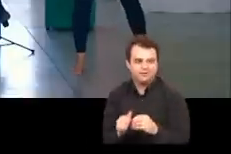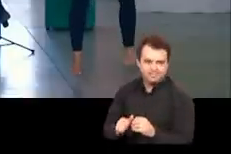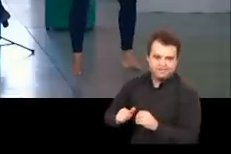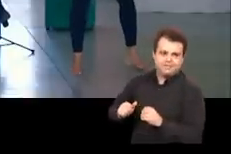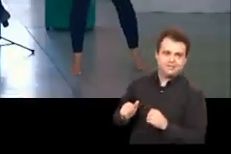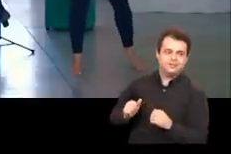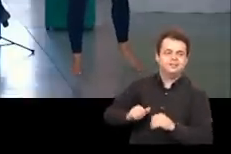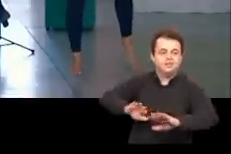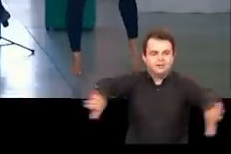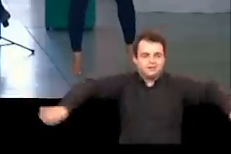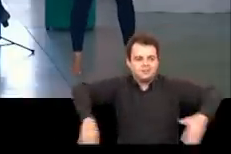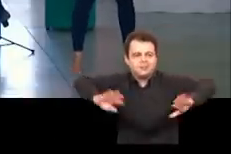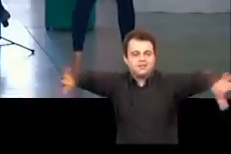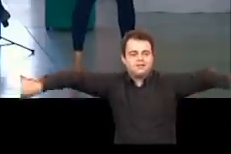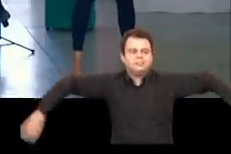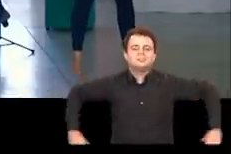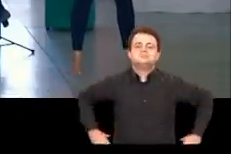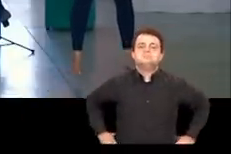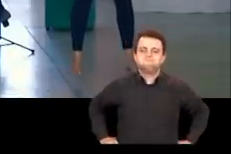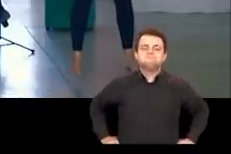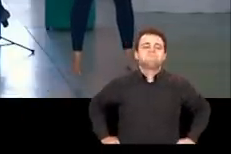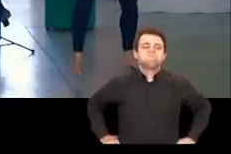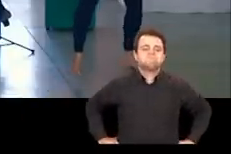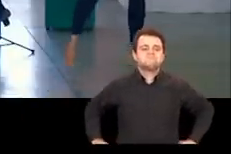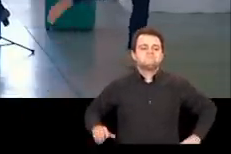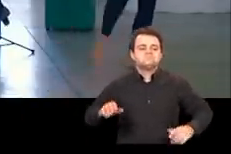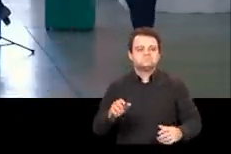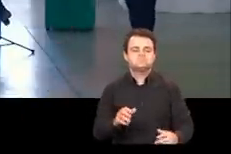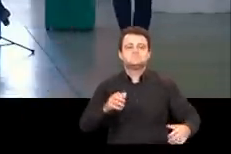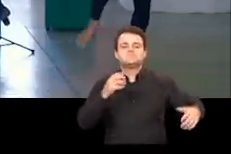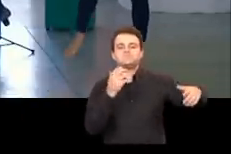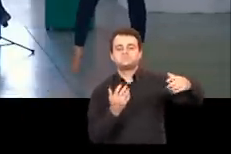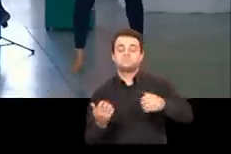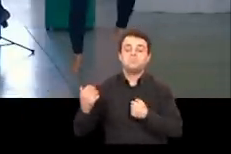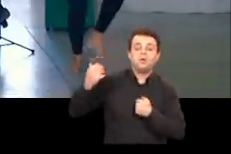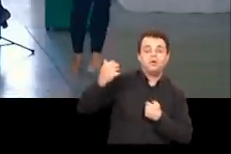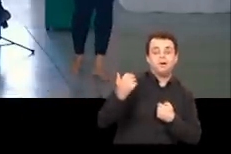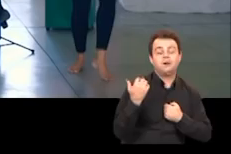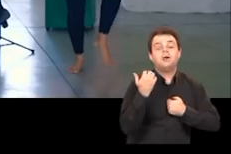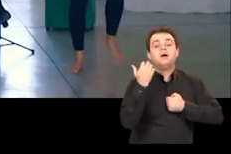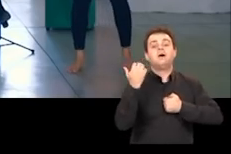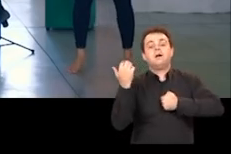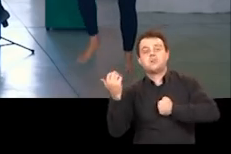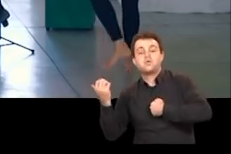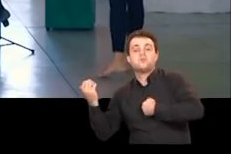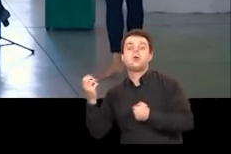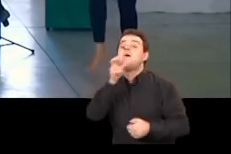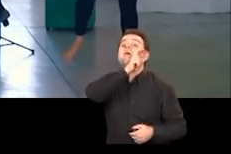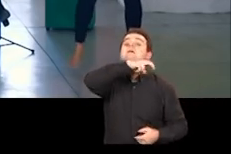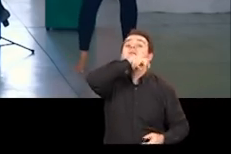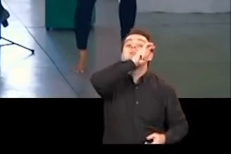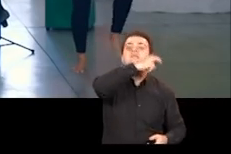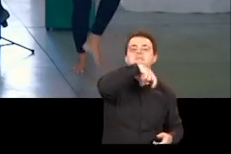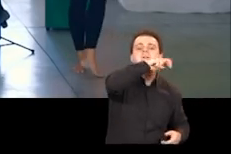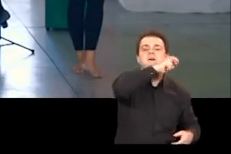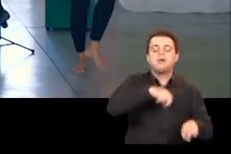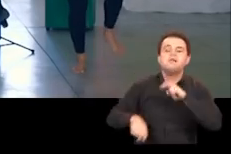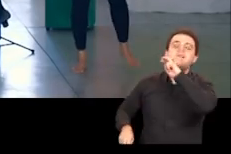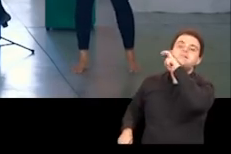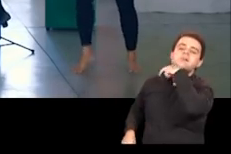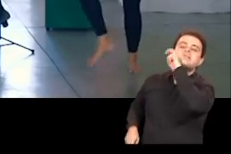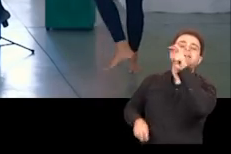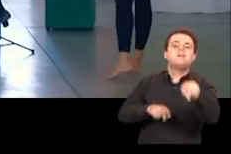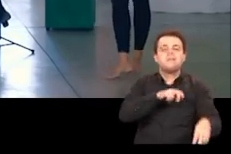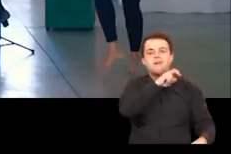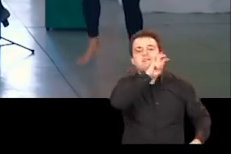rabo e nada no lago, depois dá a mão pra mim. A dança da cascavel, quero ver quem sabe